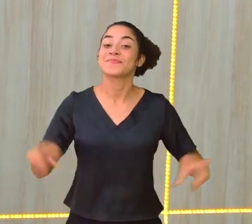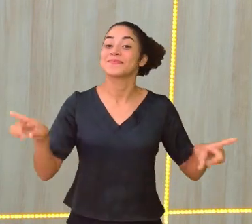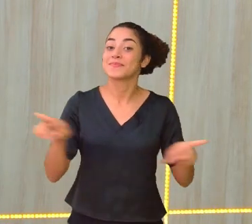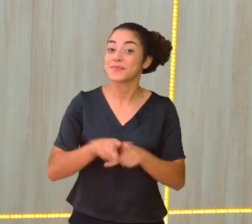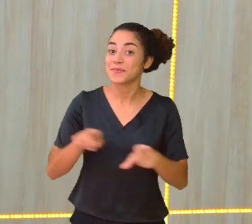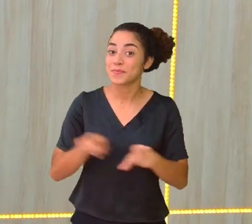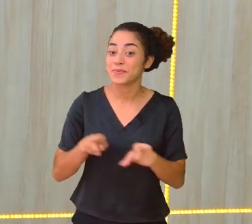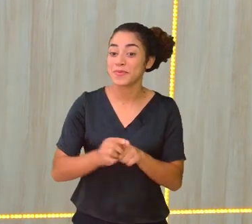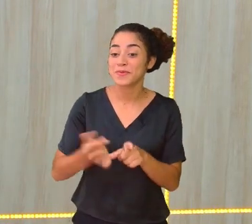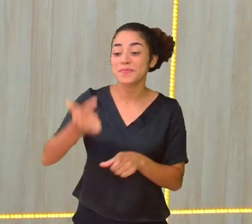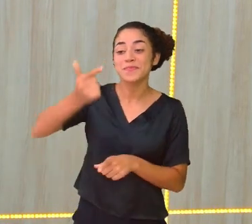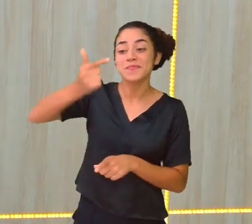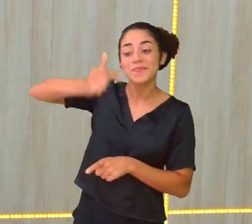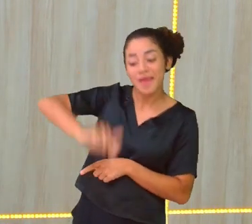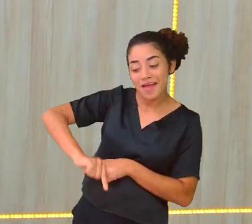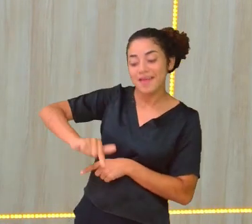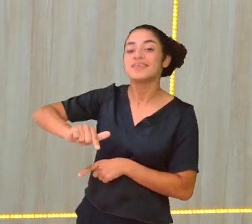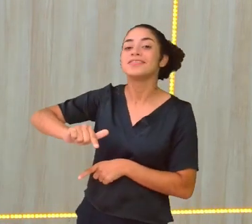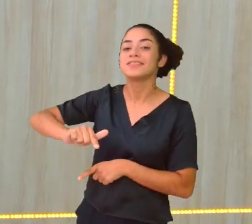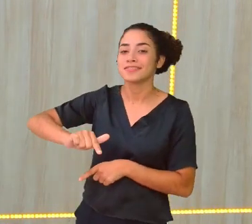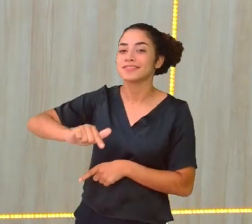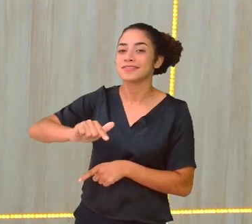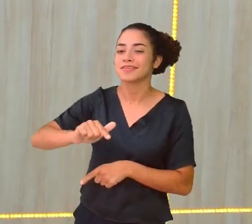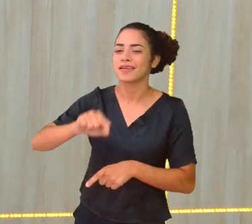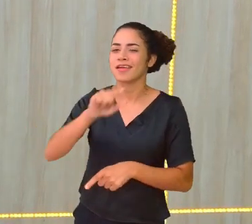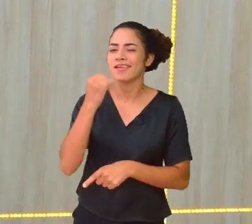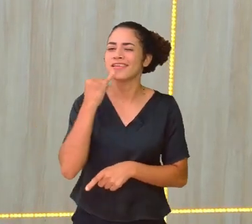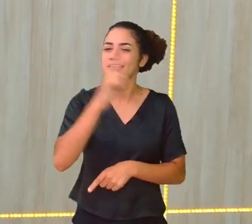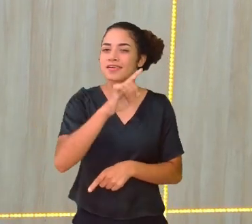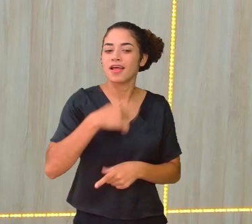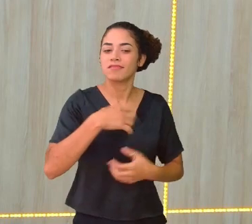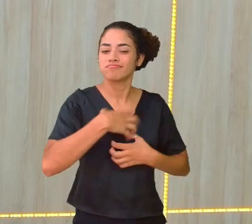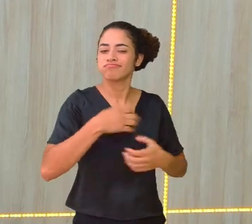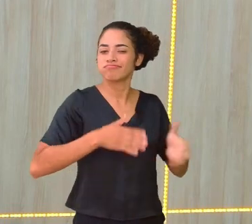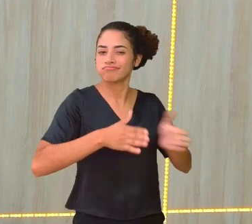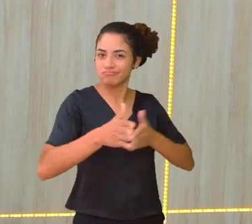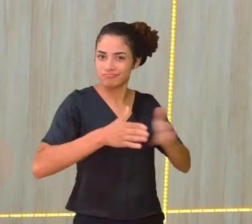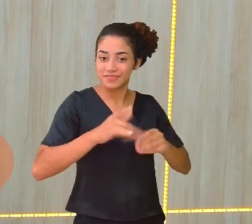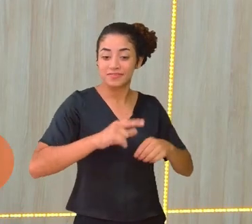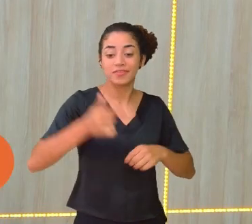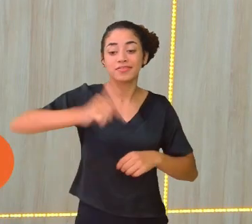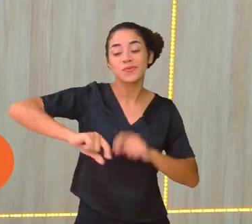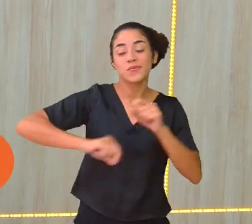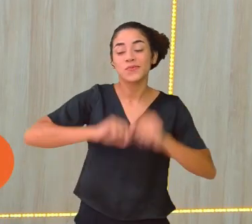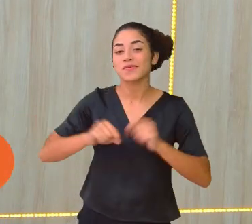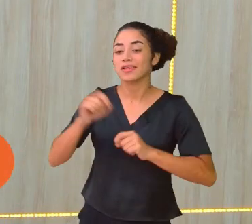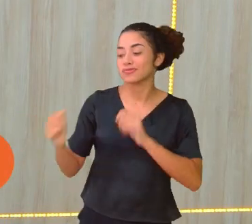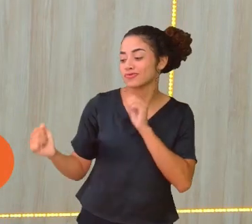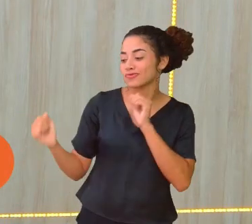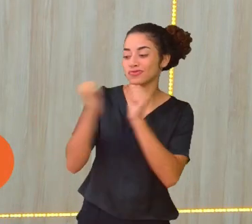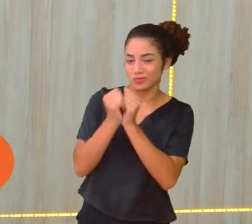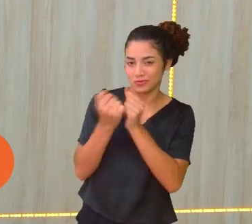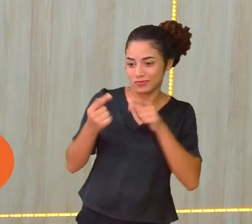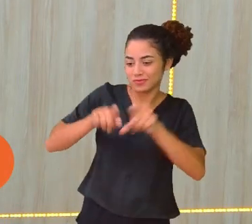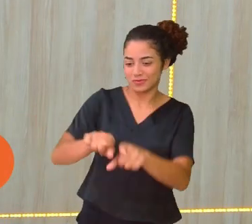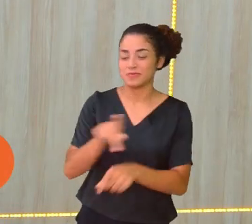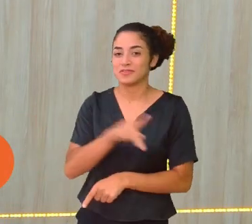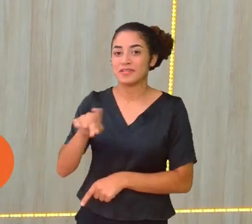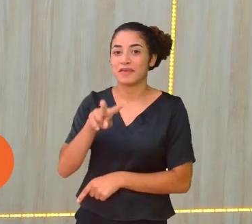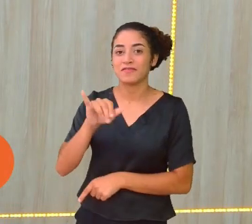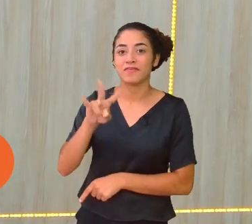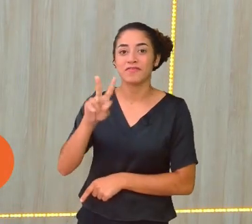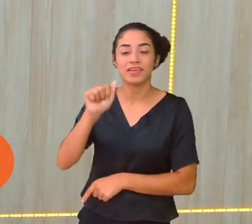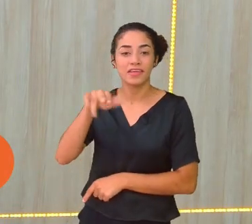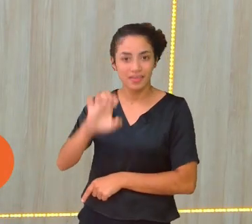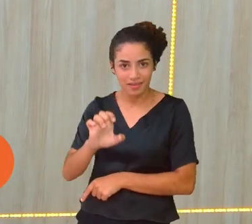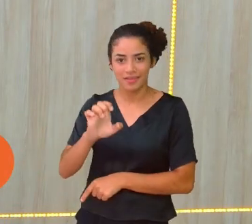E, além de Ingrid, que deixa nossas aulas mais acessíveis, temos também a companhia da professora Viviane Santos, que está